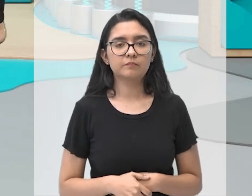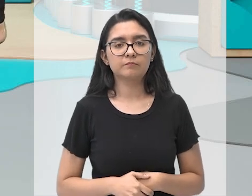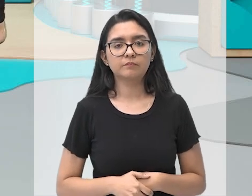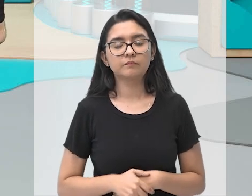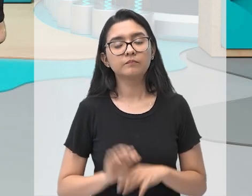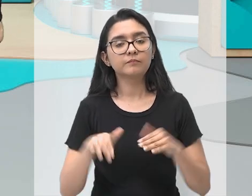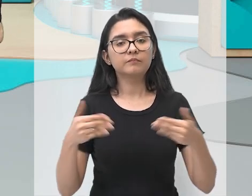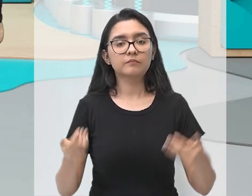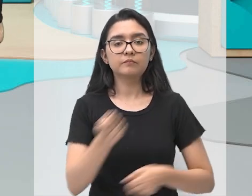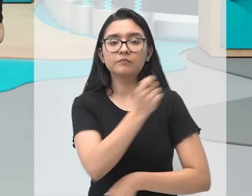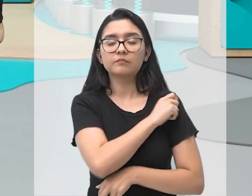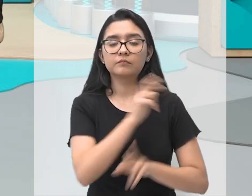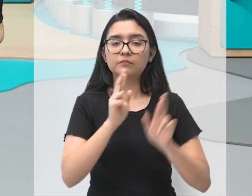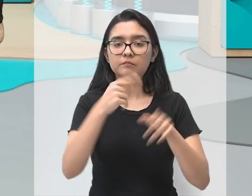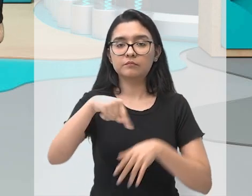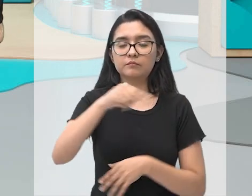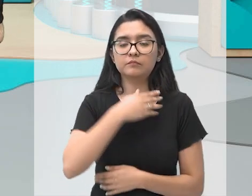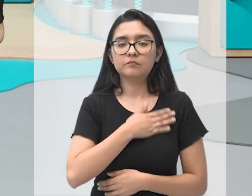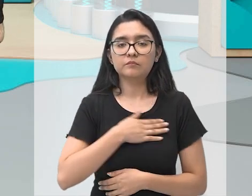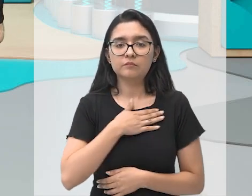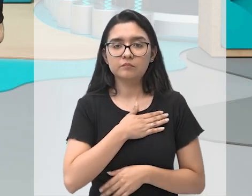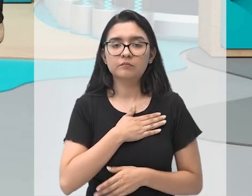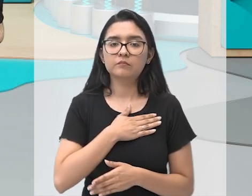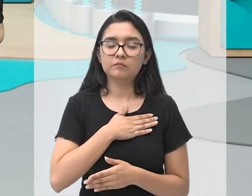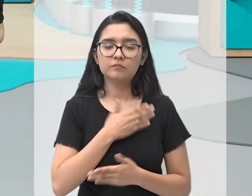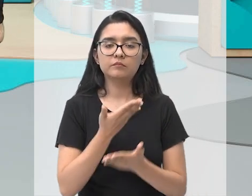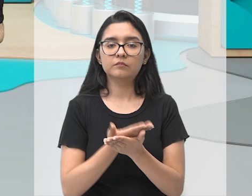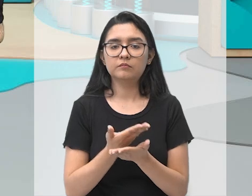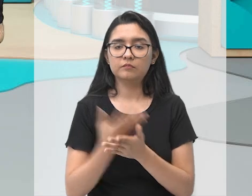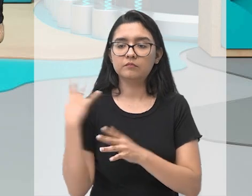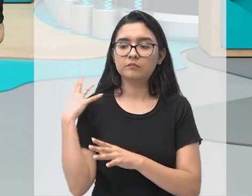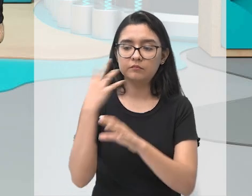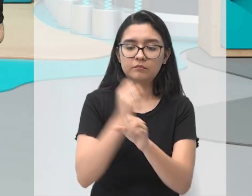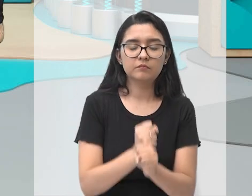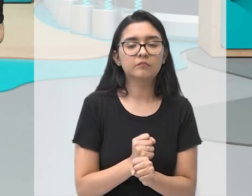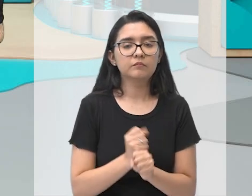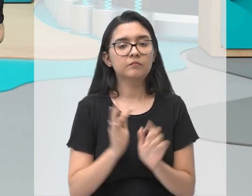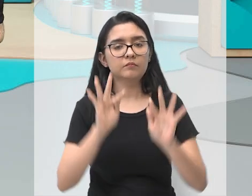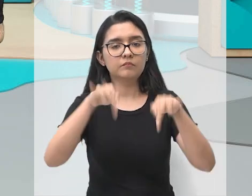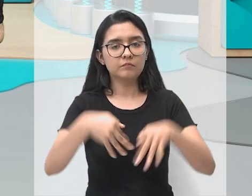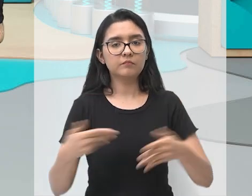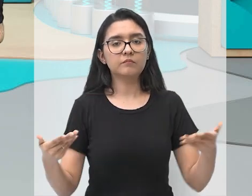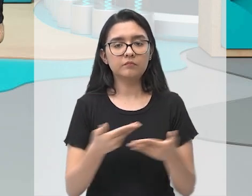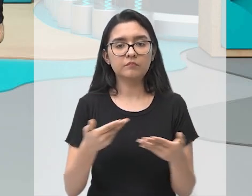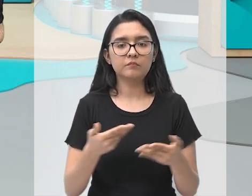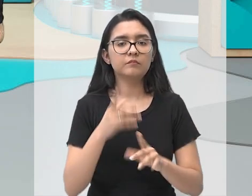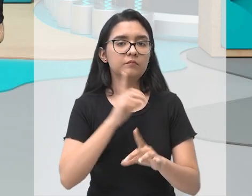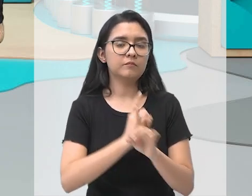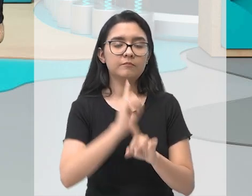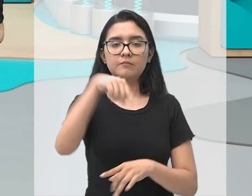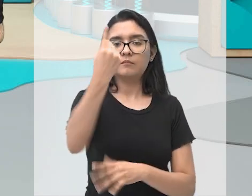de jogar o nosso objeto para lançar no alvo, certo?